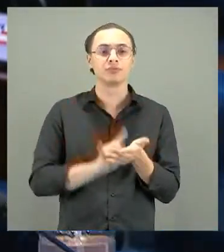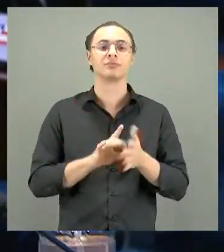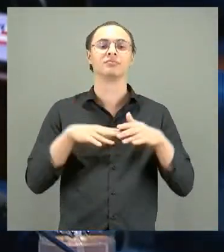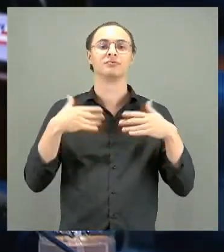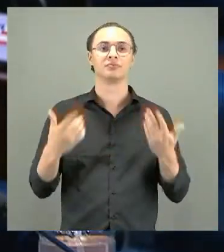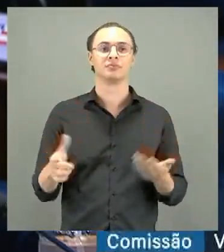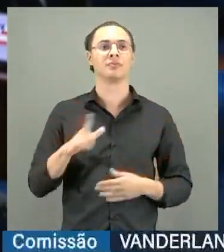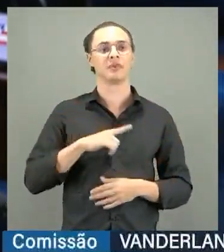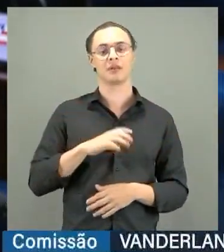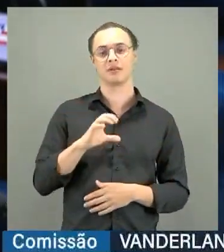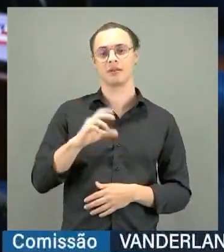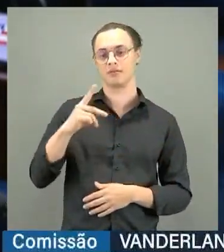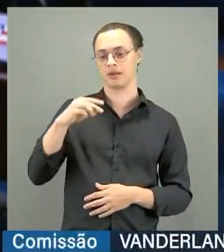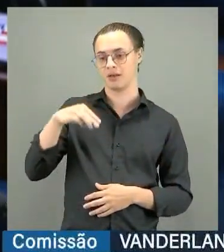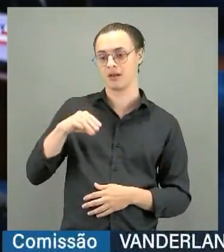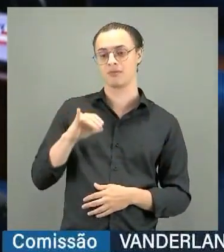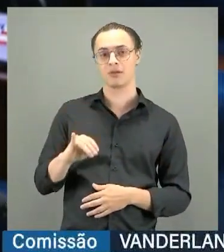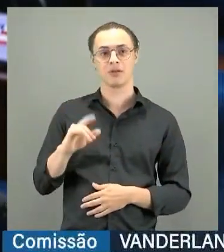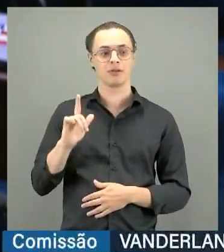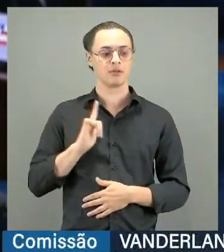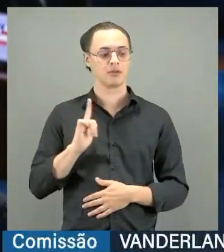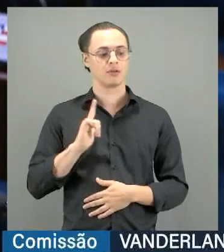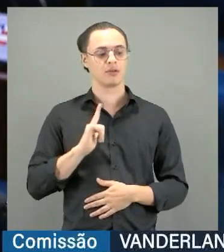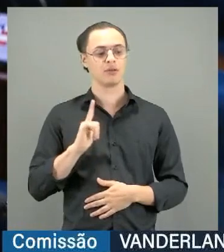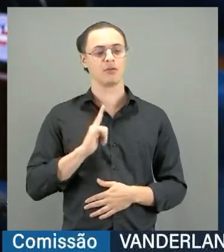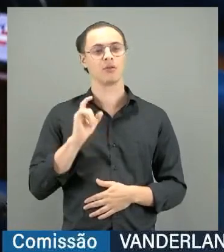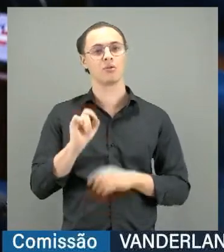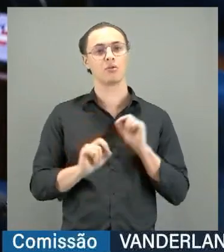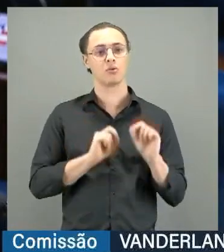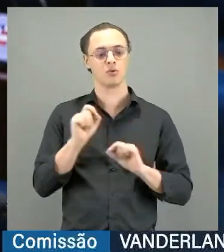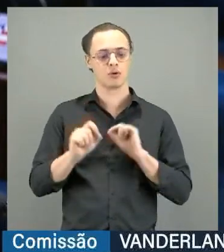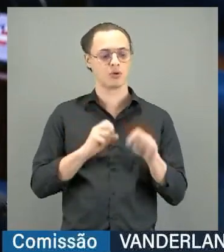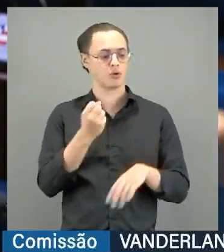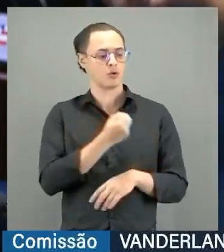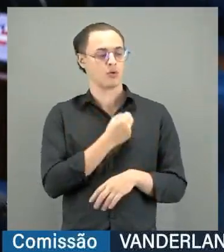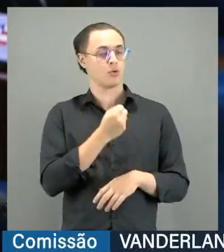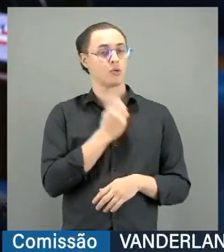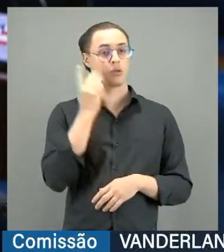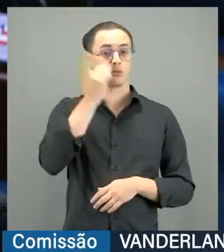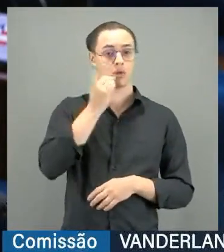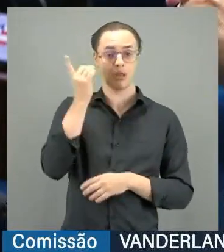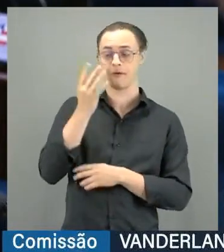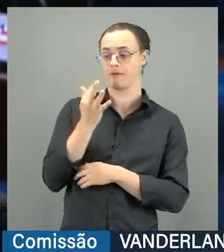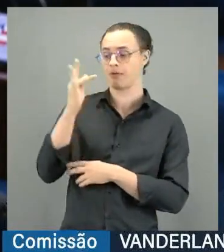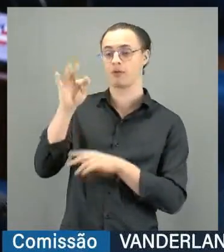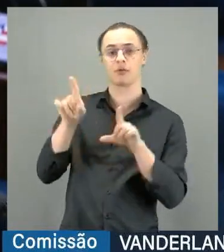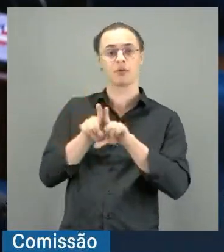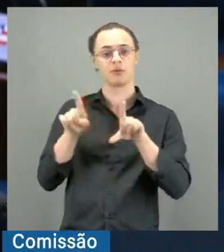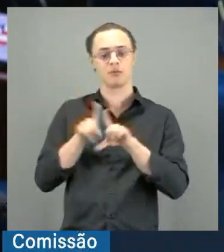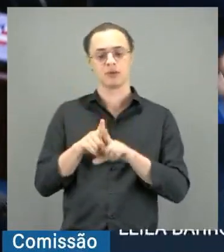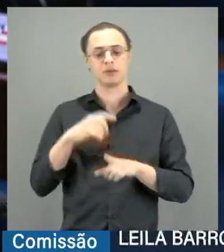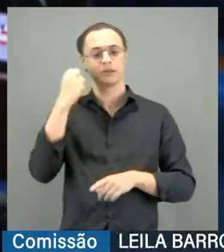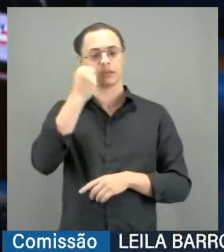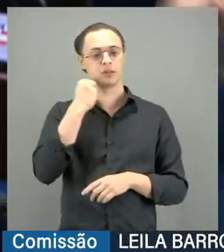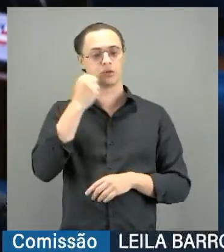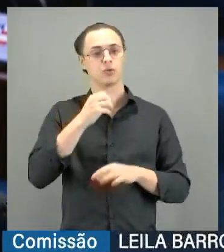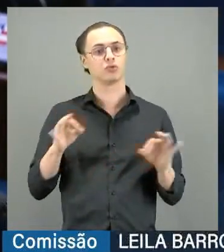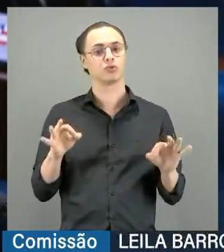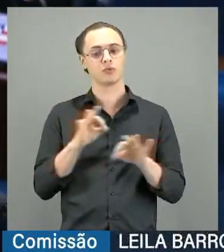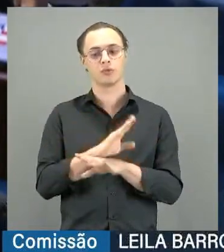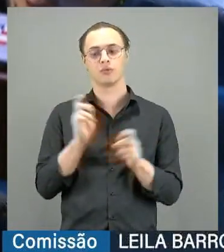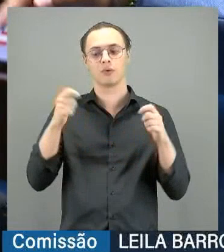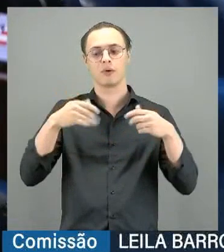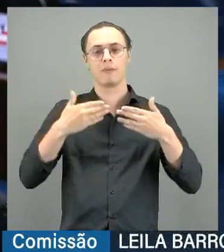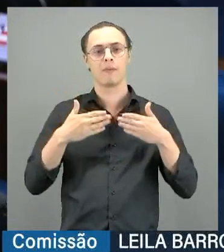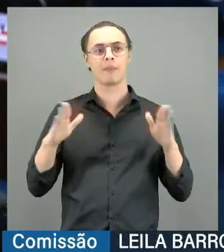tem uma cpmi que tem o número de assinatura de Deputados Federais e de senadores suficientes para ser